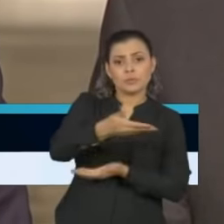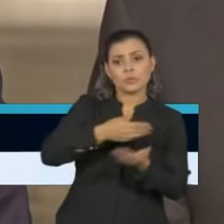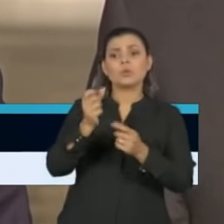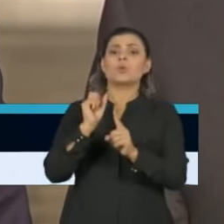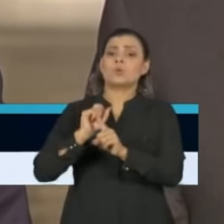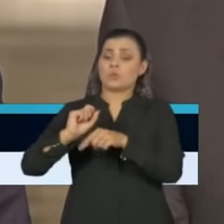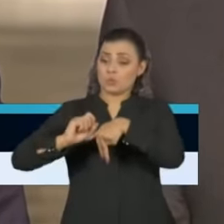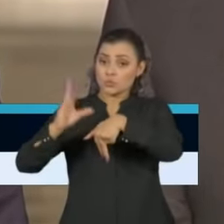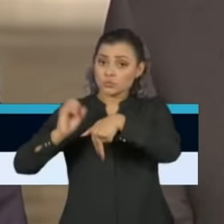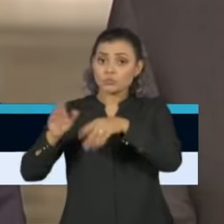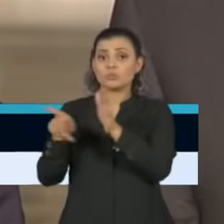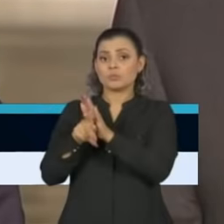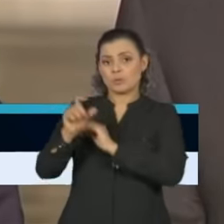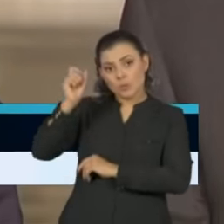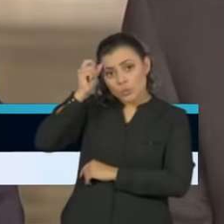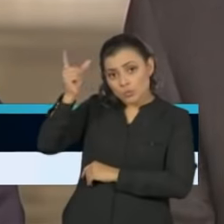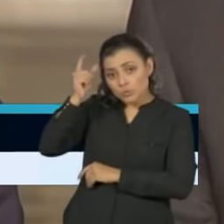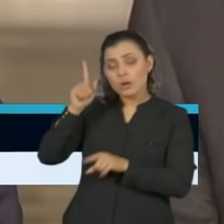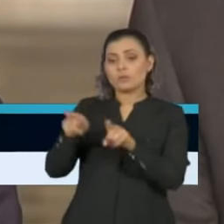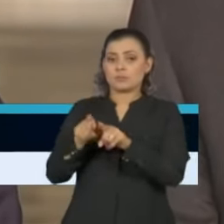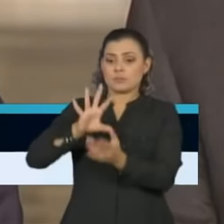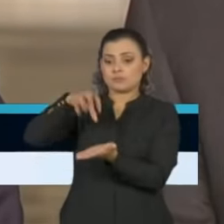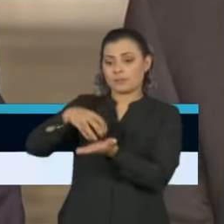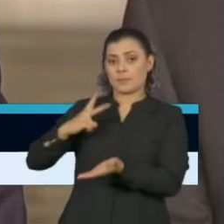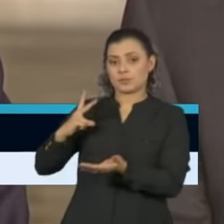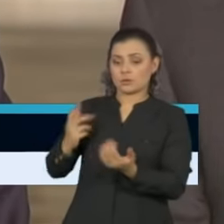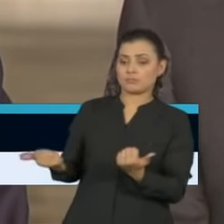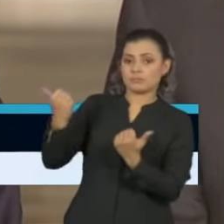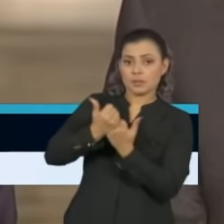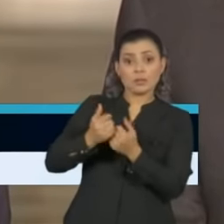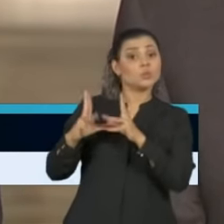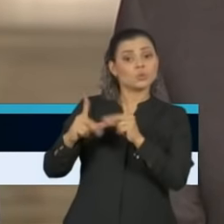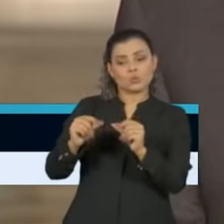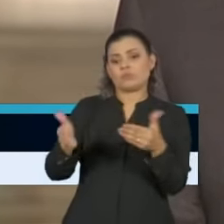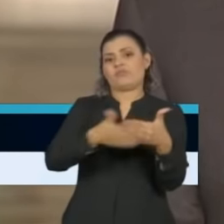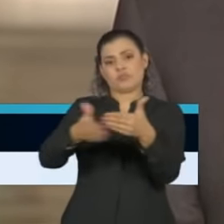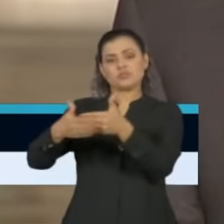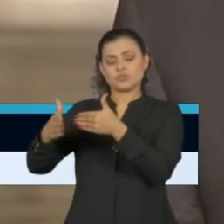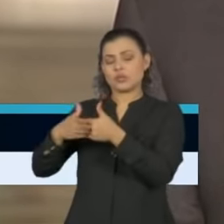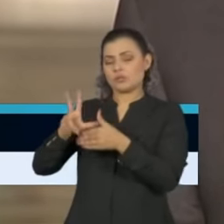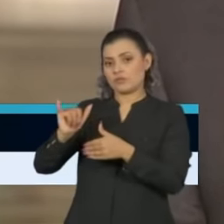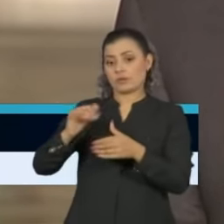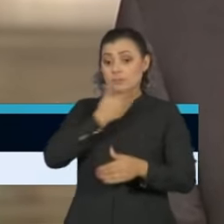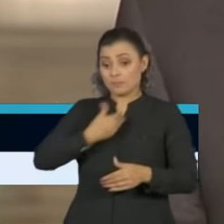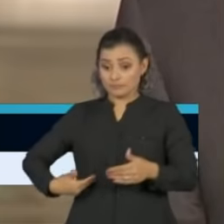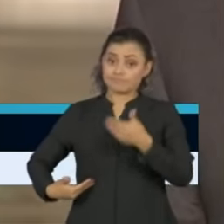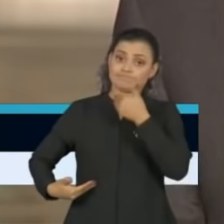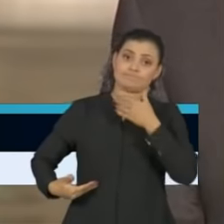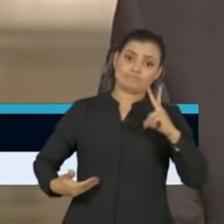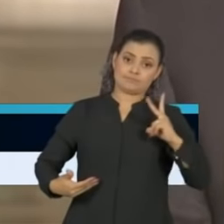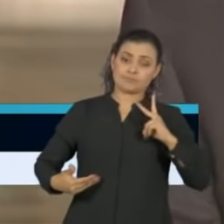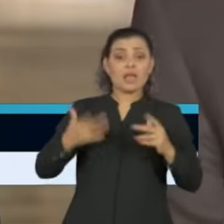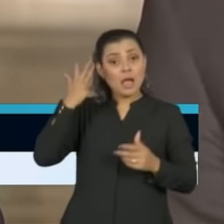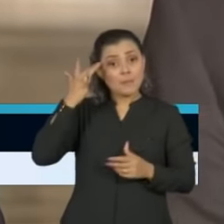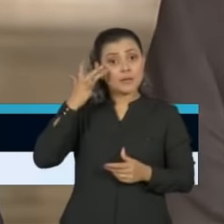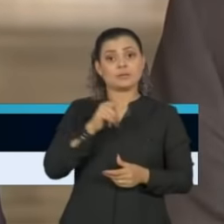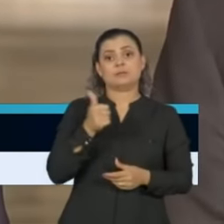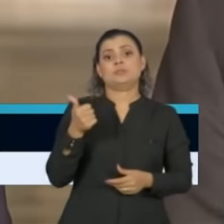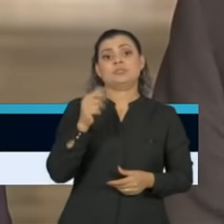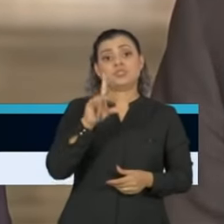cultural, museus administrados pelo setor privado devem ser fechados a partir de amanhã, dia 17, por